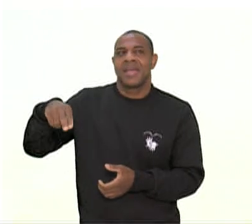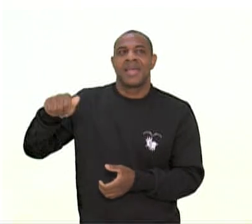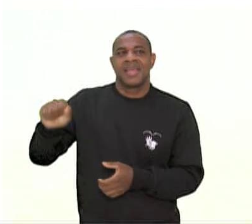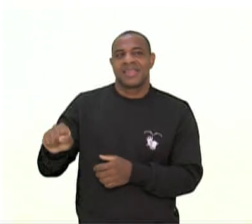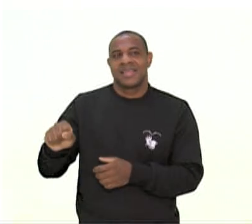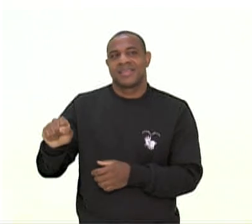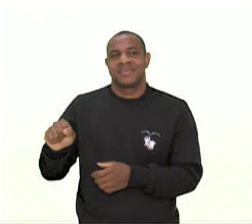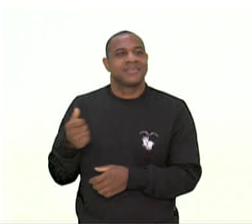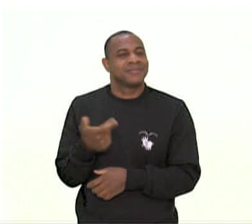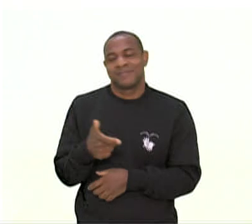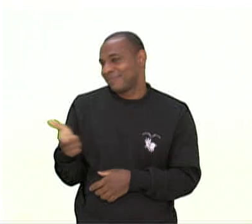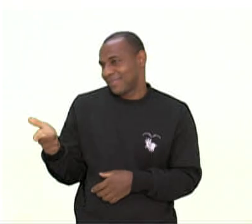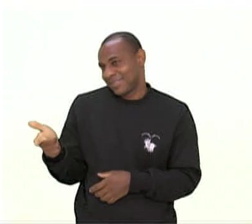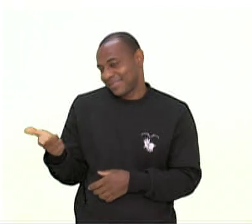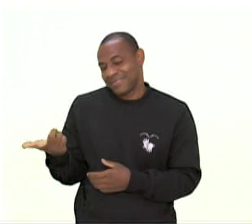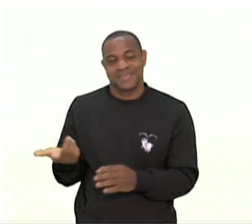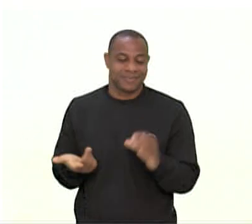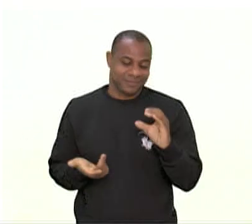ali, né?